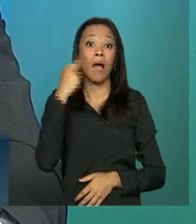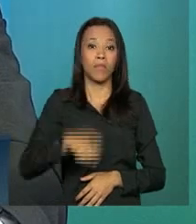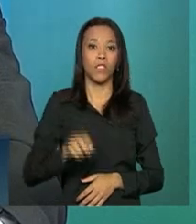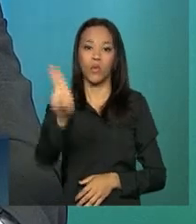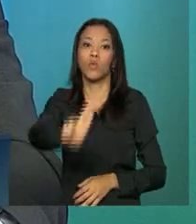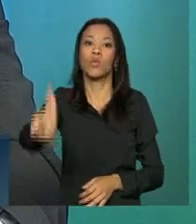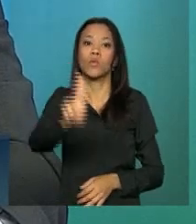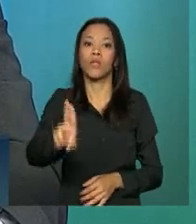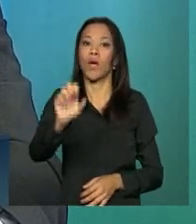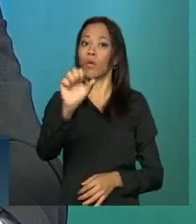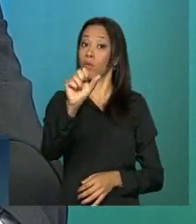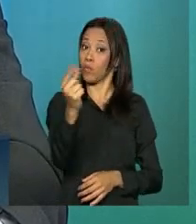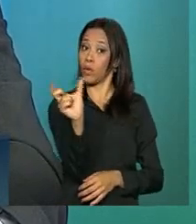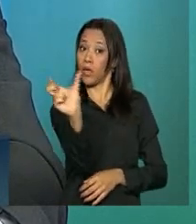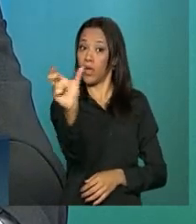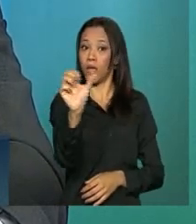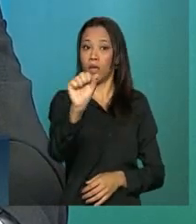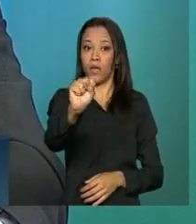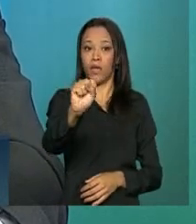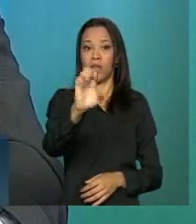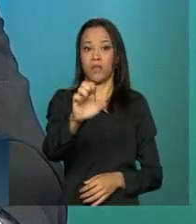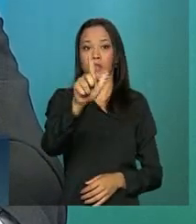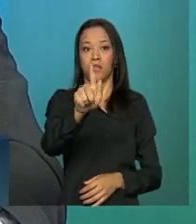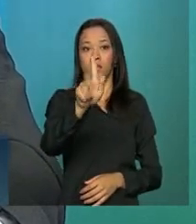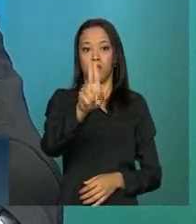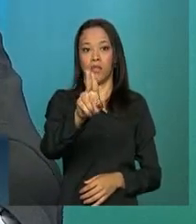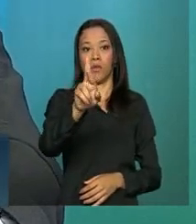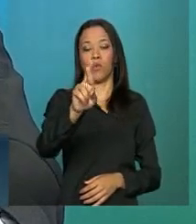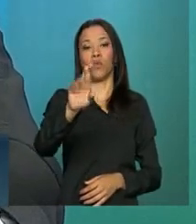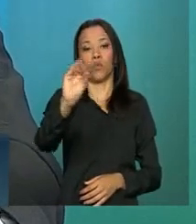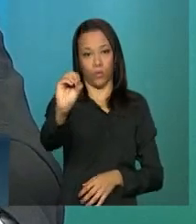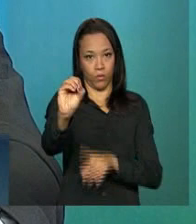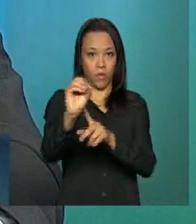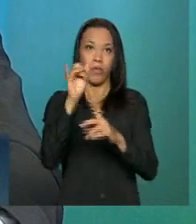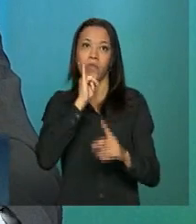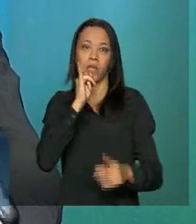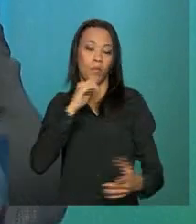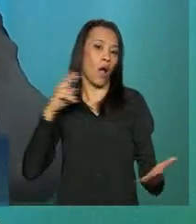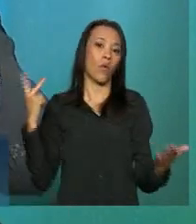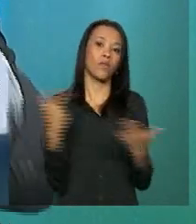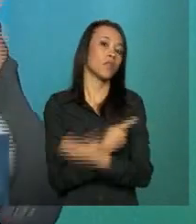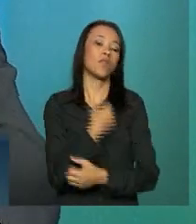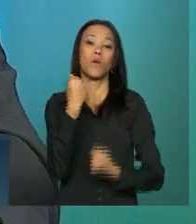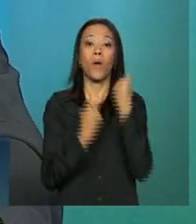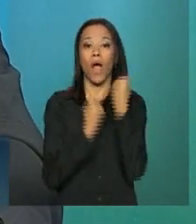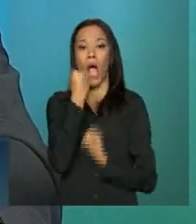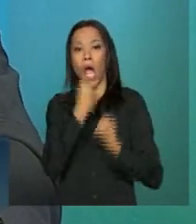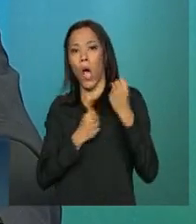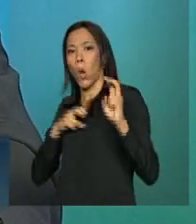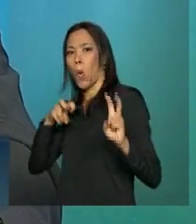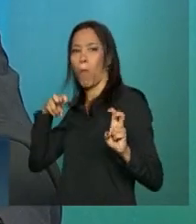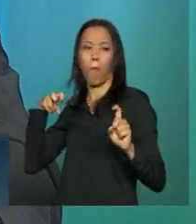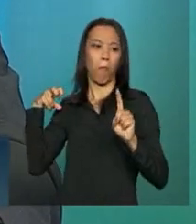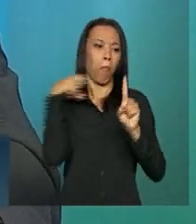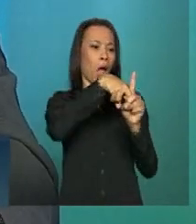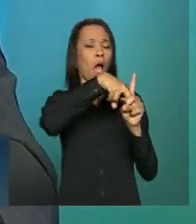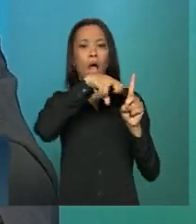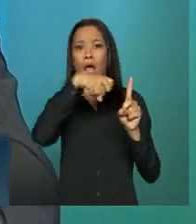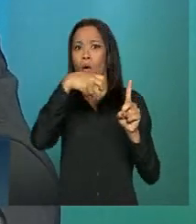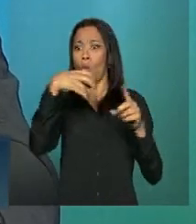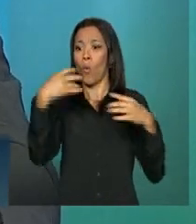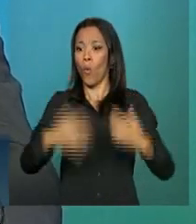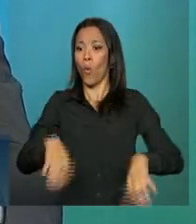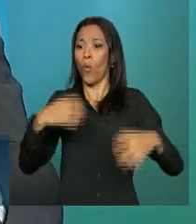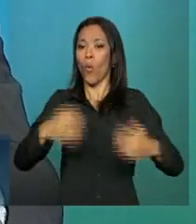sabe como isso é valioso, tá certo? Uma coisa é você ter um acidente de carro e a tua vida ficar completamente paralisada